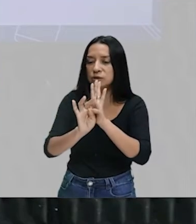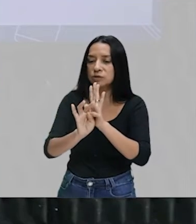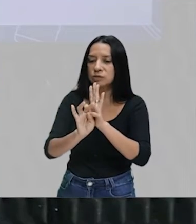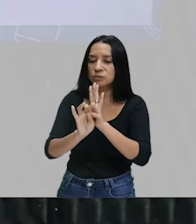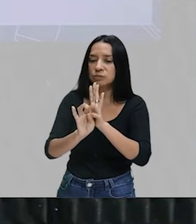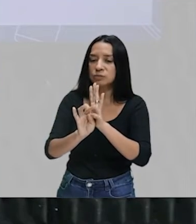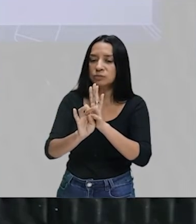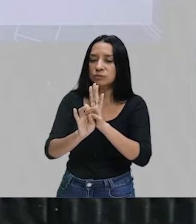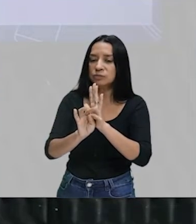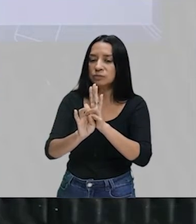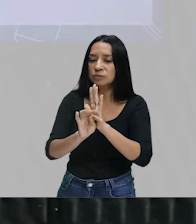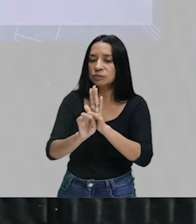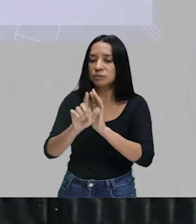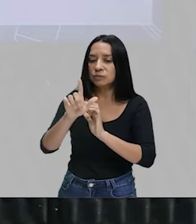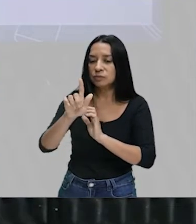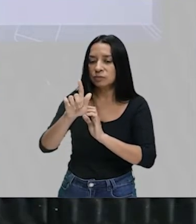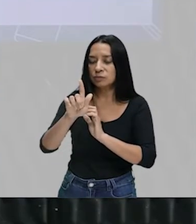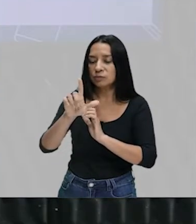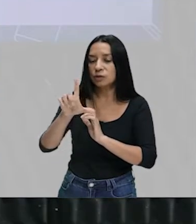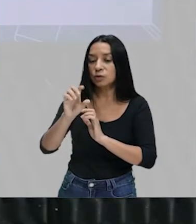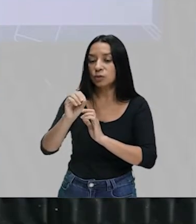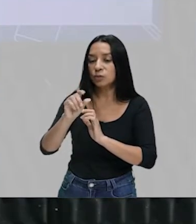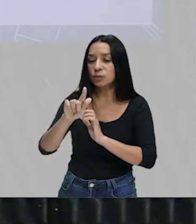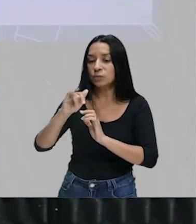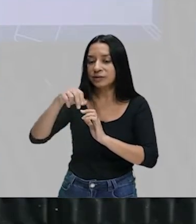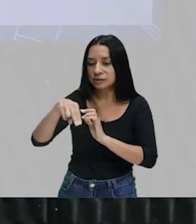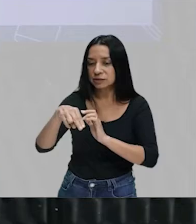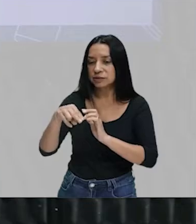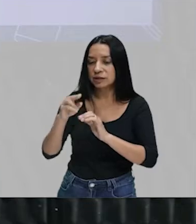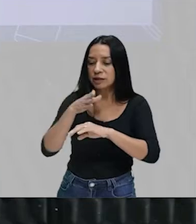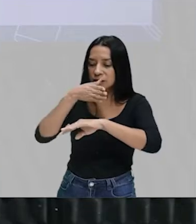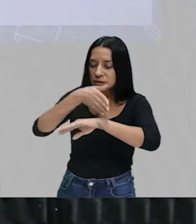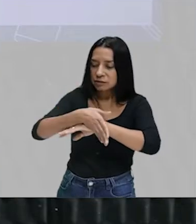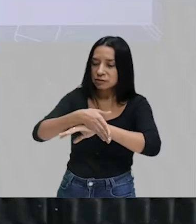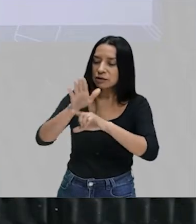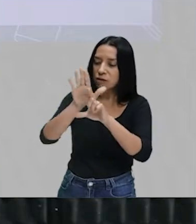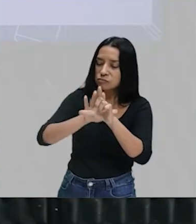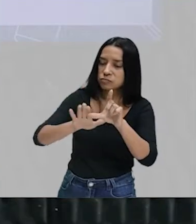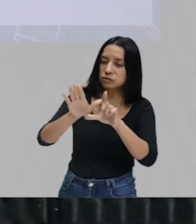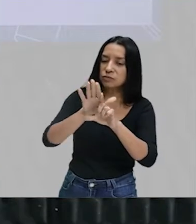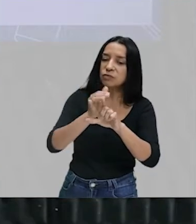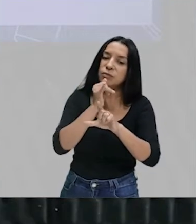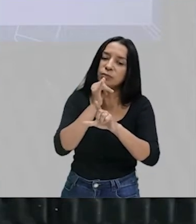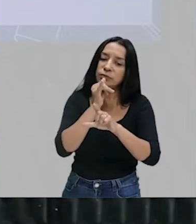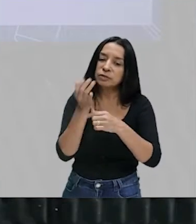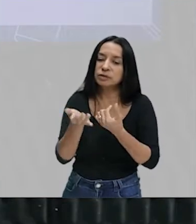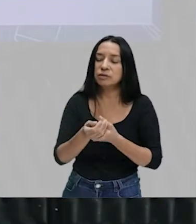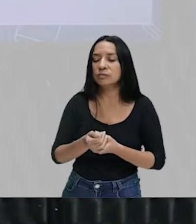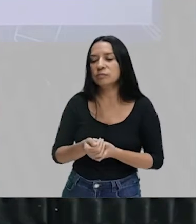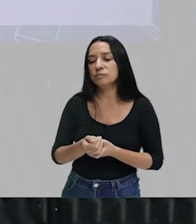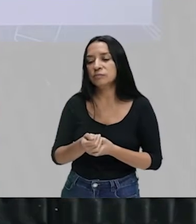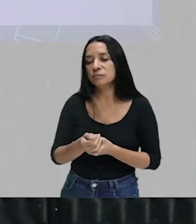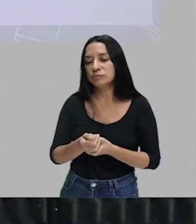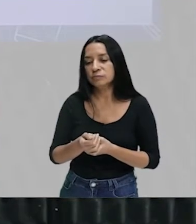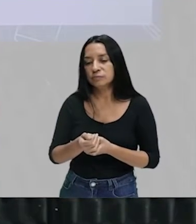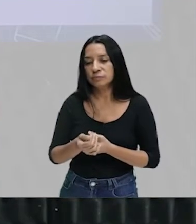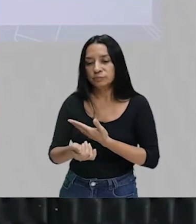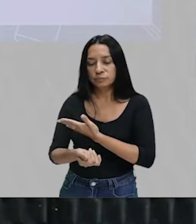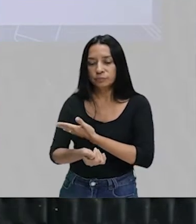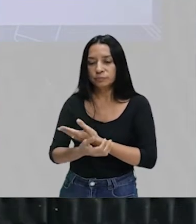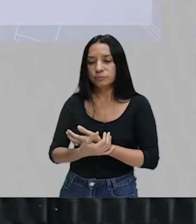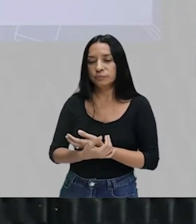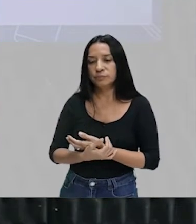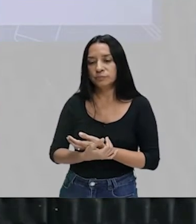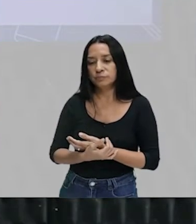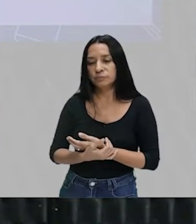login é você entrar você fazer o acesso a algo que borda é o teclado a